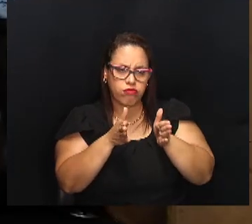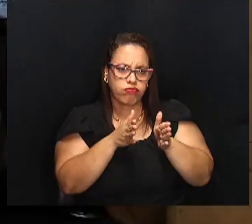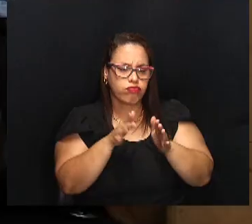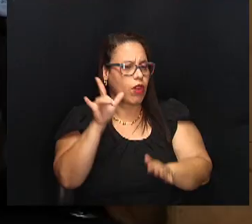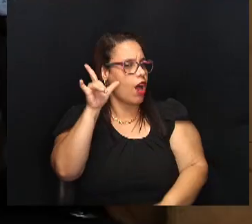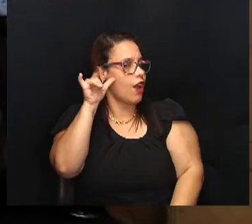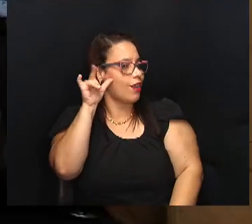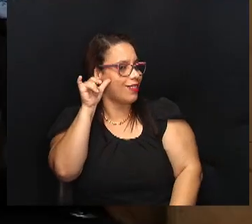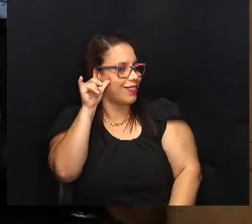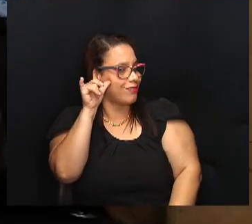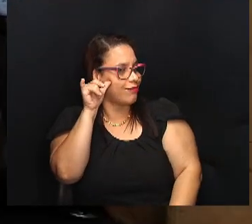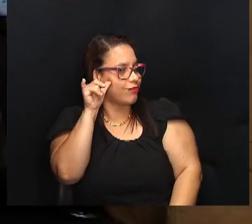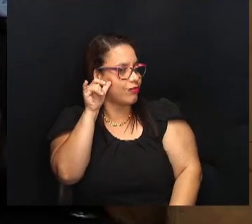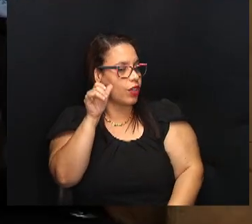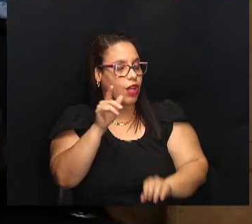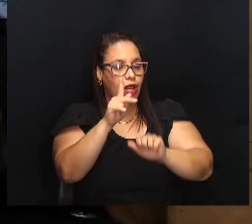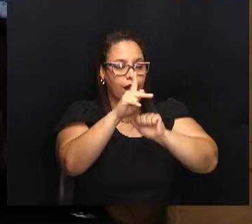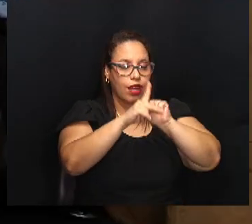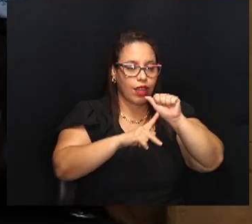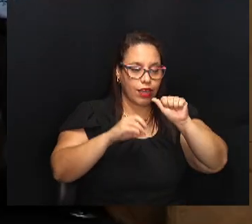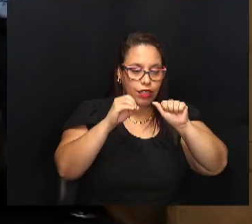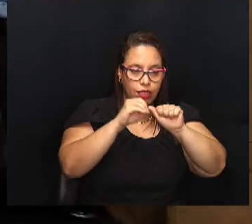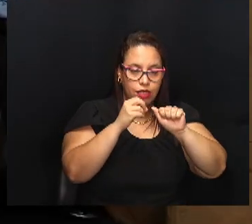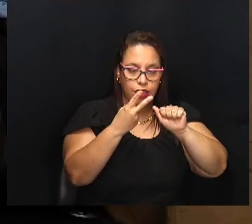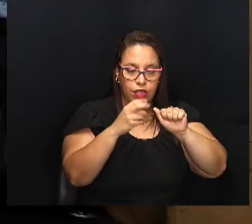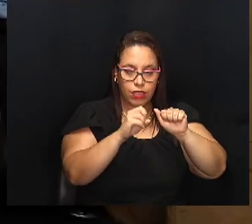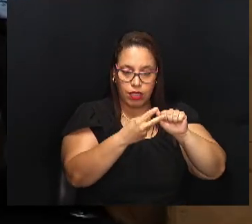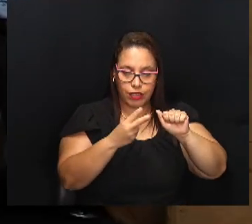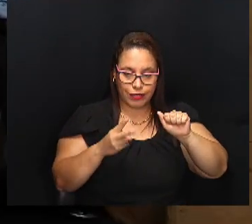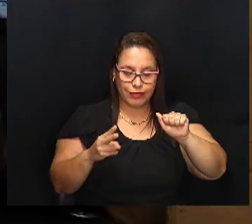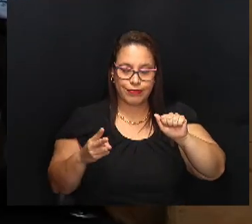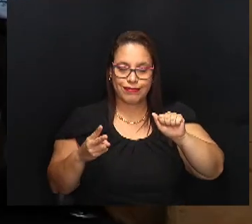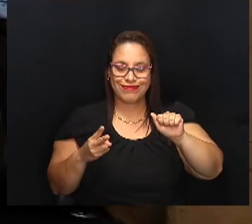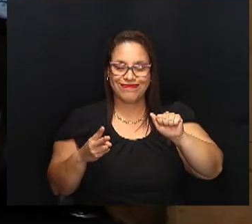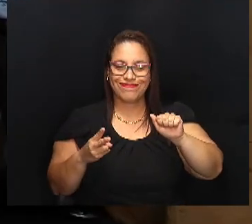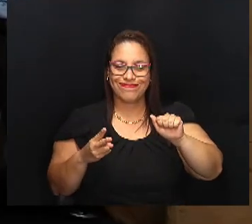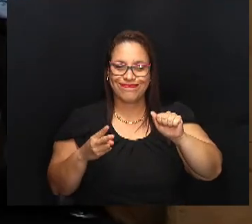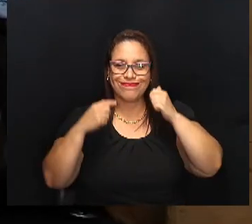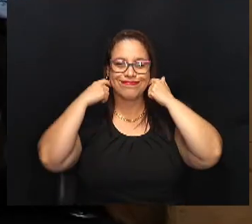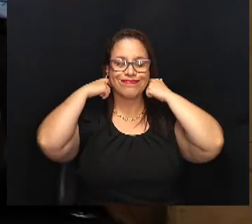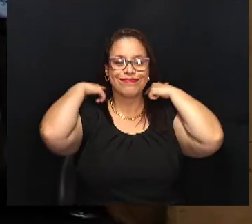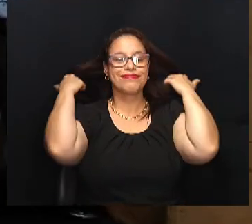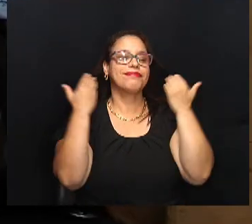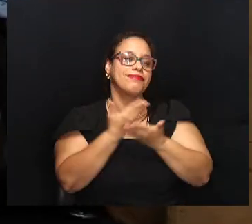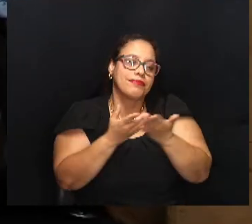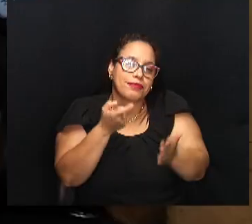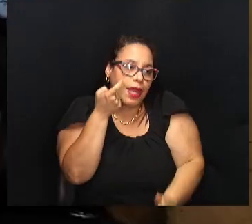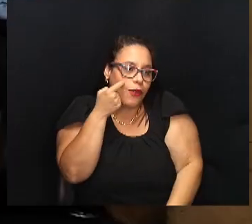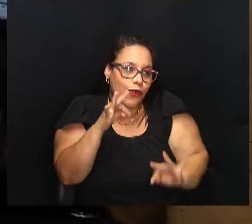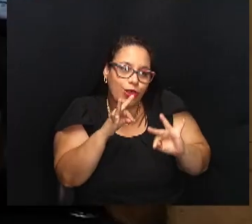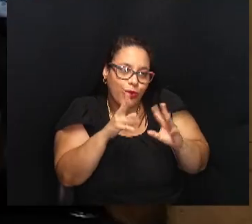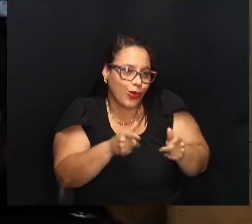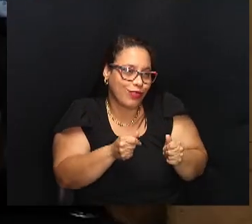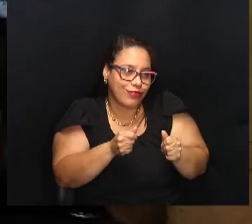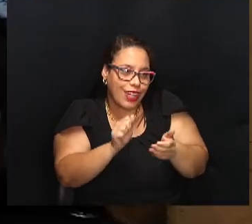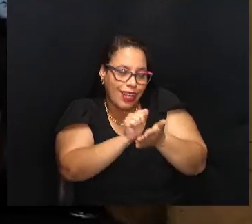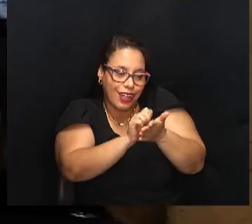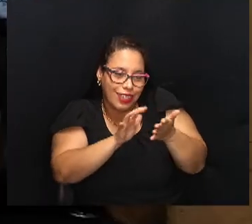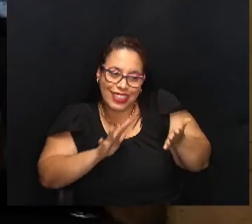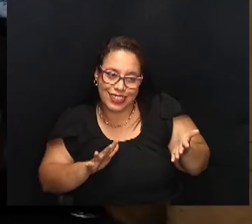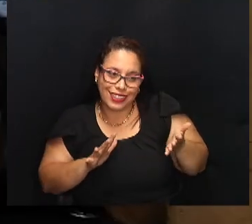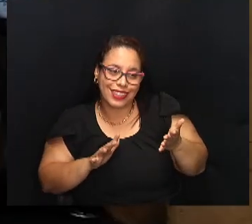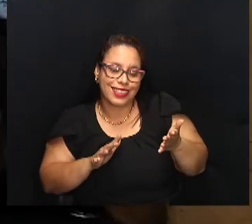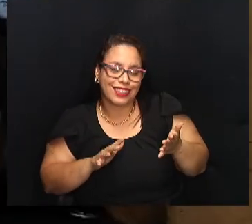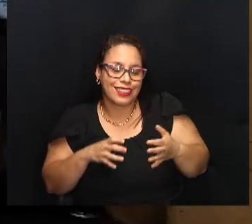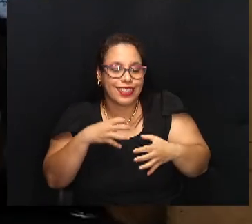nosso Instagram, que é Alfa e Ômega 2022, né? Então, para vocês poderem conferir ali as atividades, aquilo